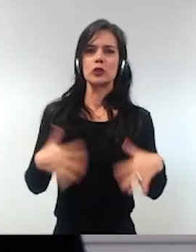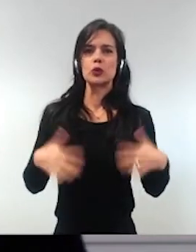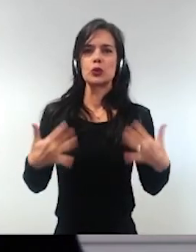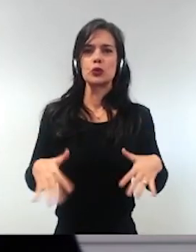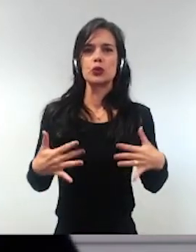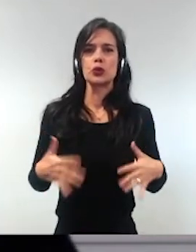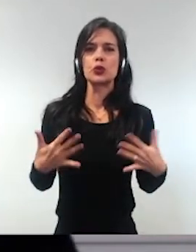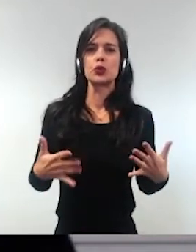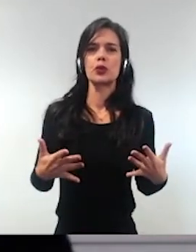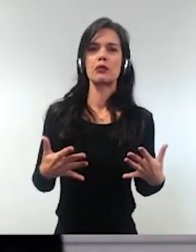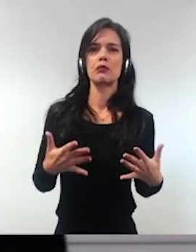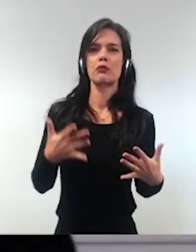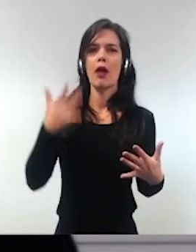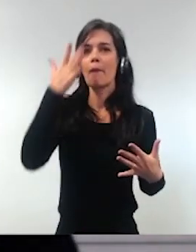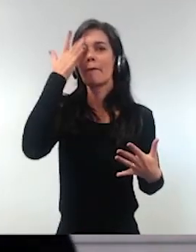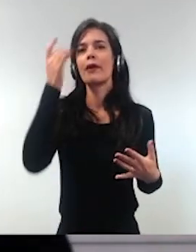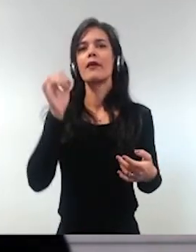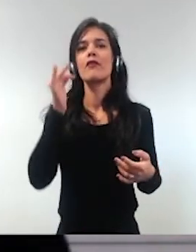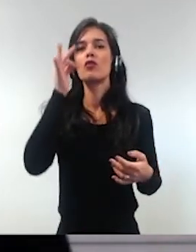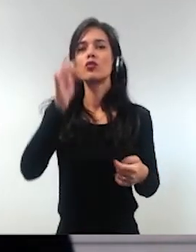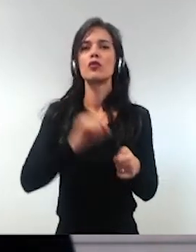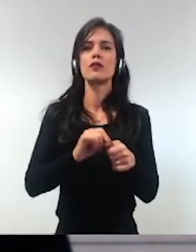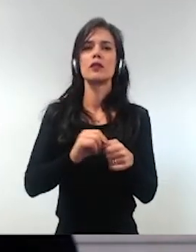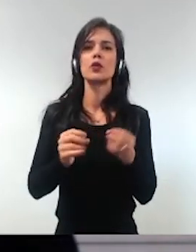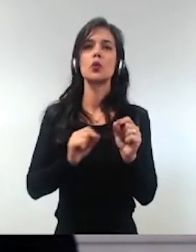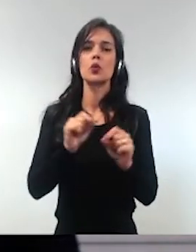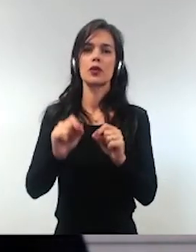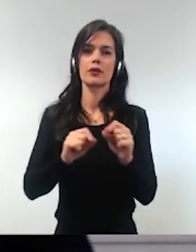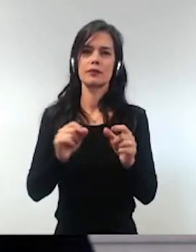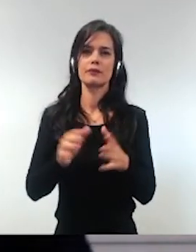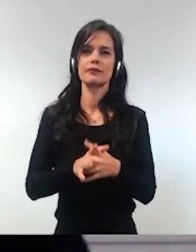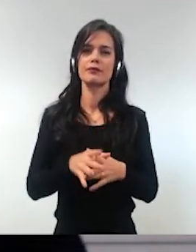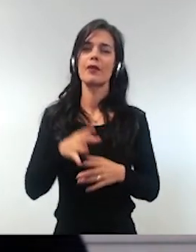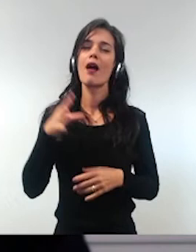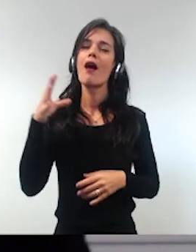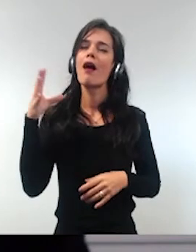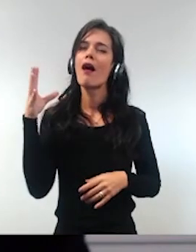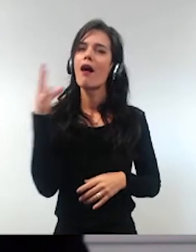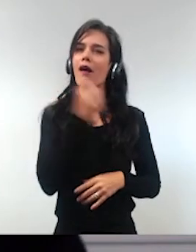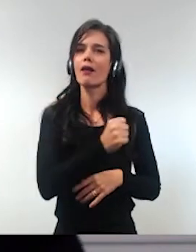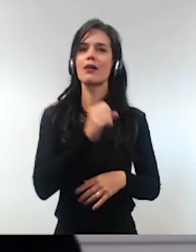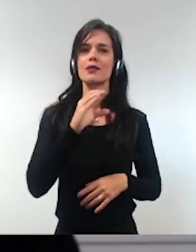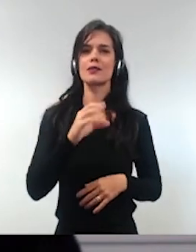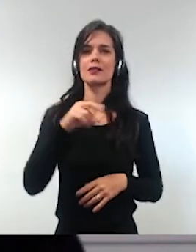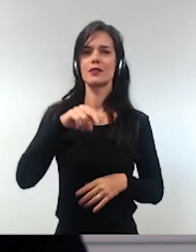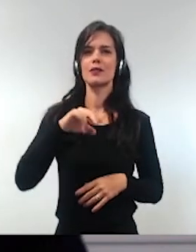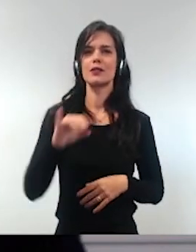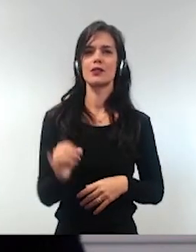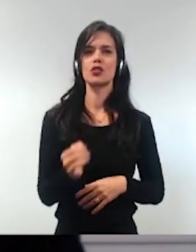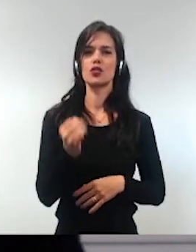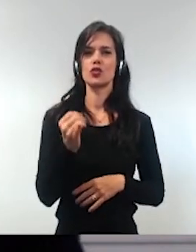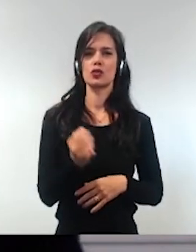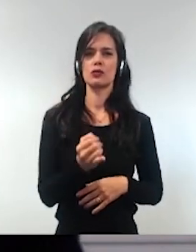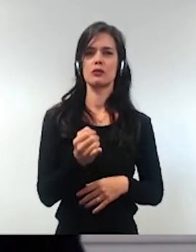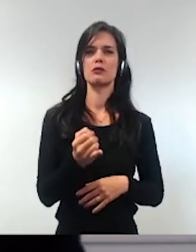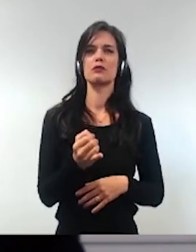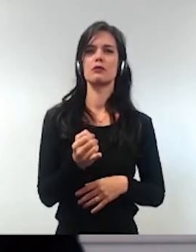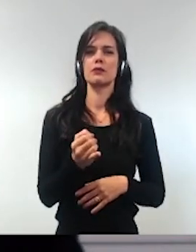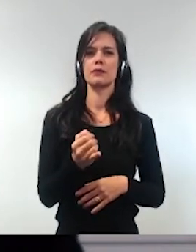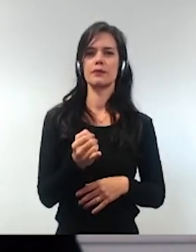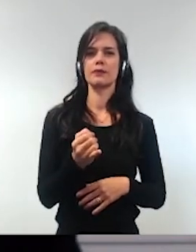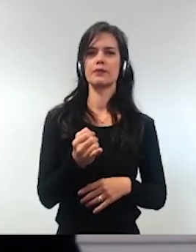agora? O amanhã vai ser como? E, rapidamente, o CNJ promoveu